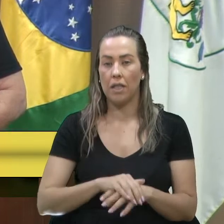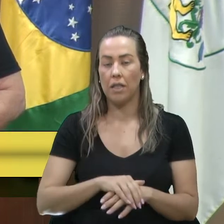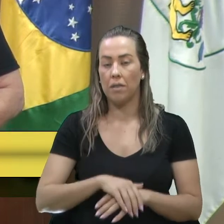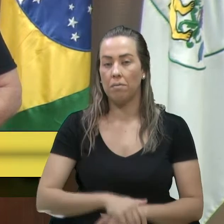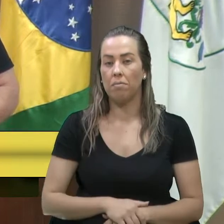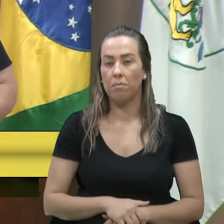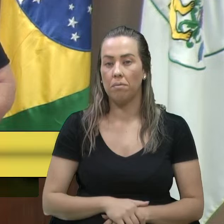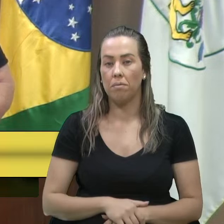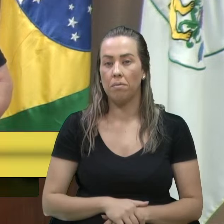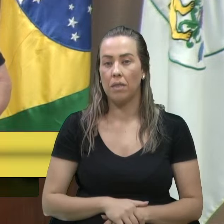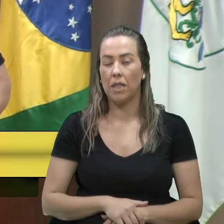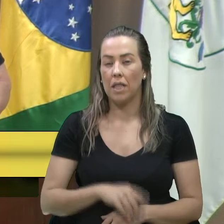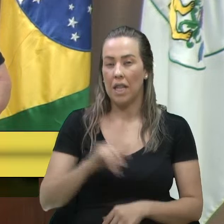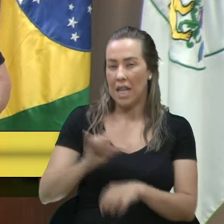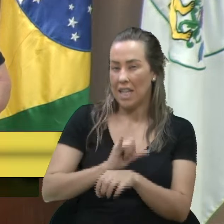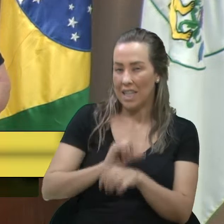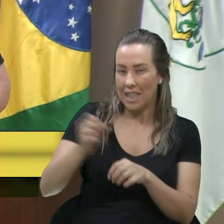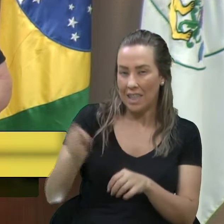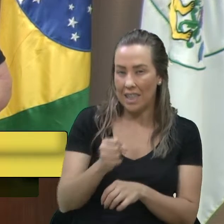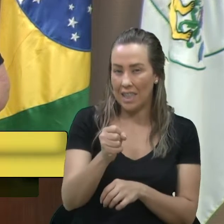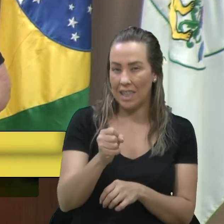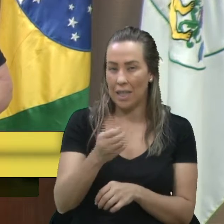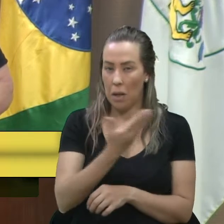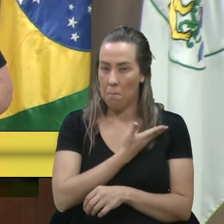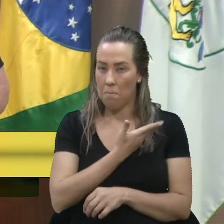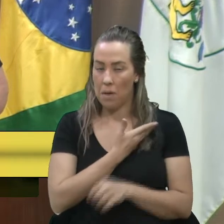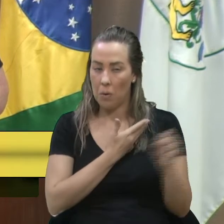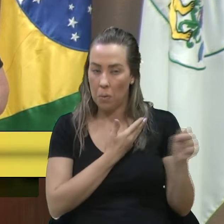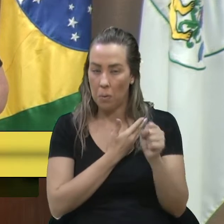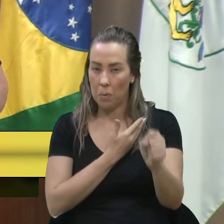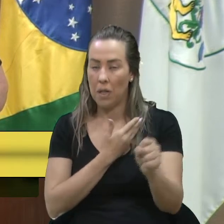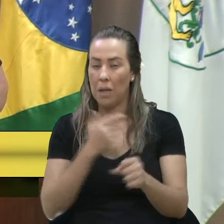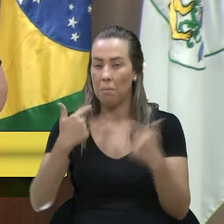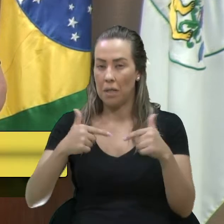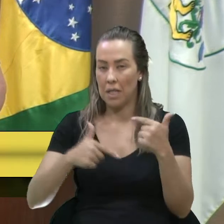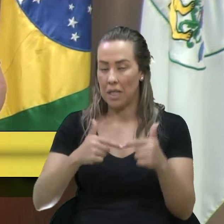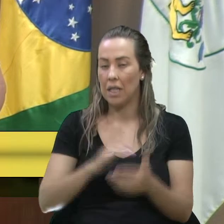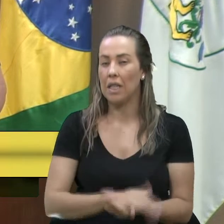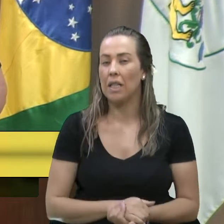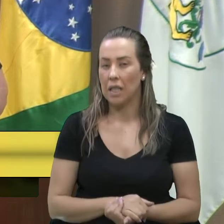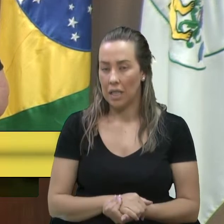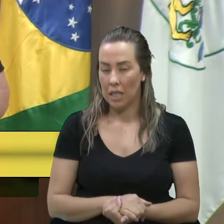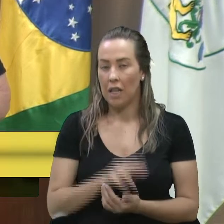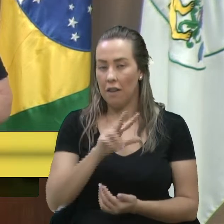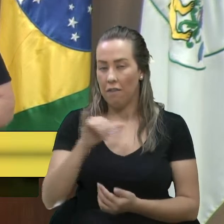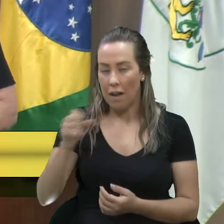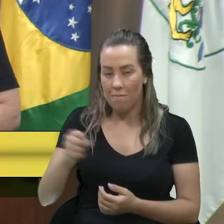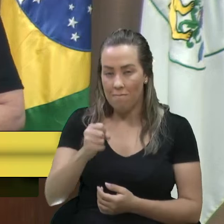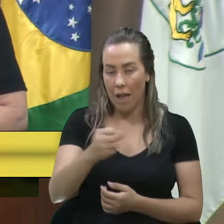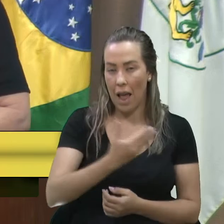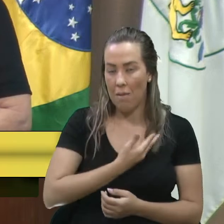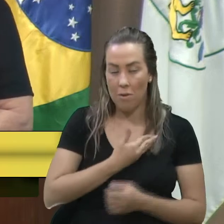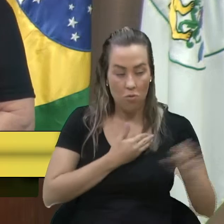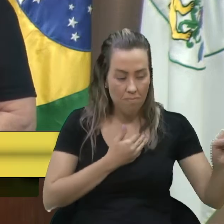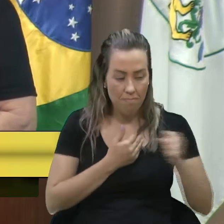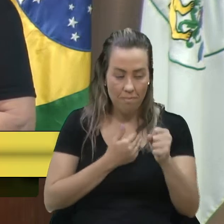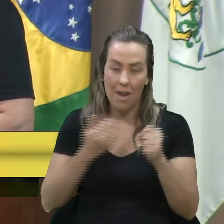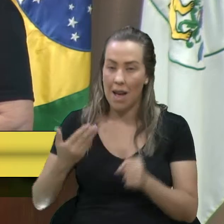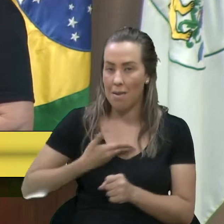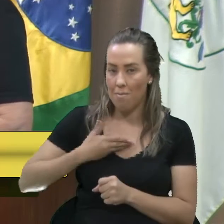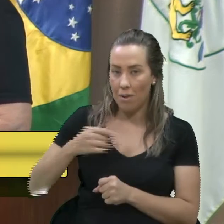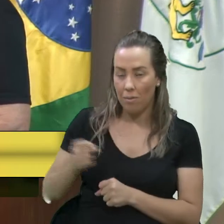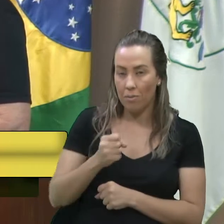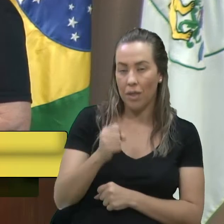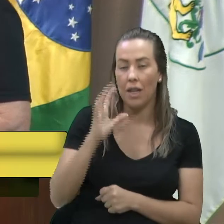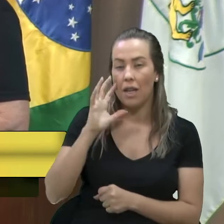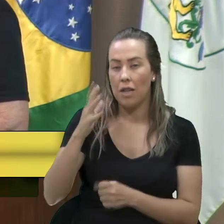de dar um jeitinho naquele meu amigo, e quem depende do emprego muitas vezes vai dar um jeitinho no amigo de um e não vai resolver